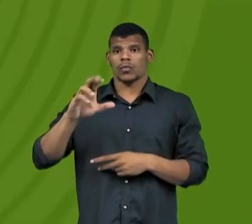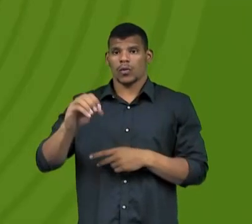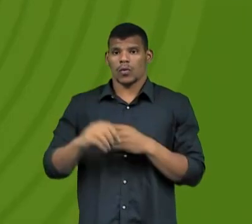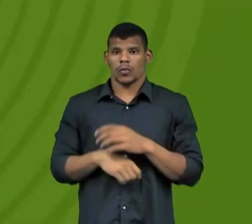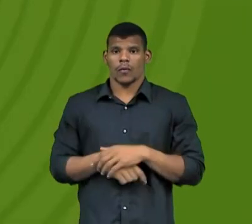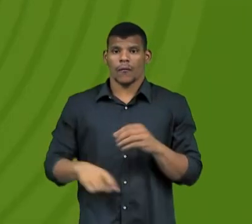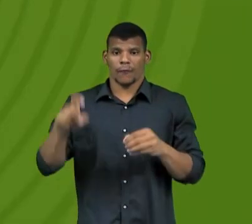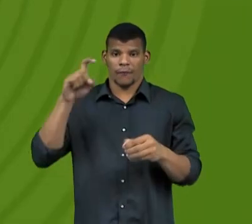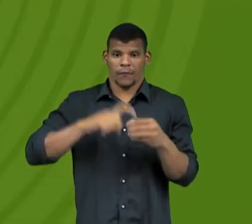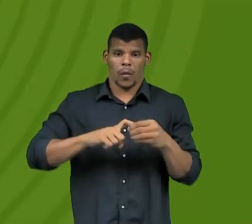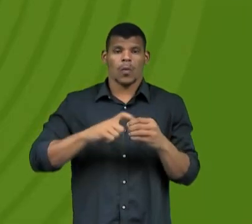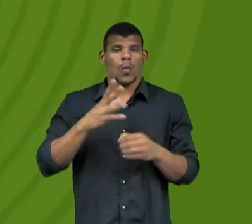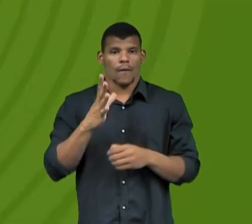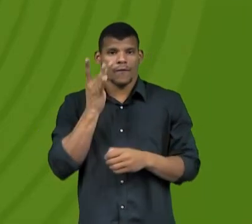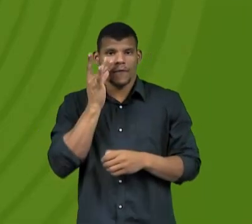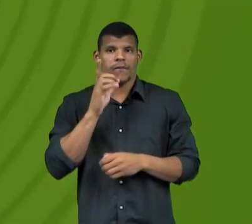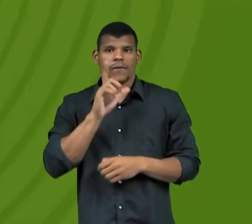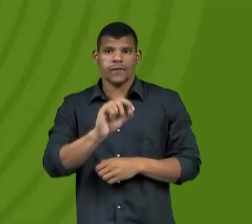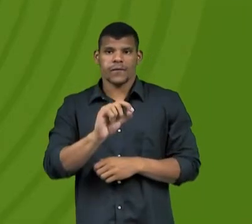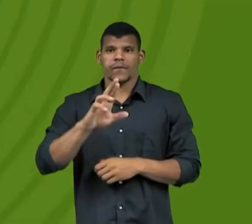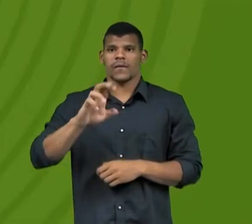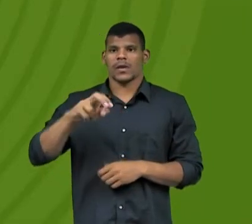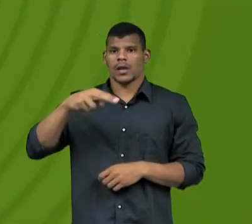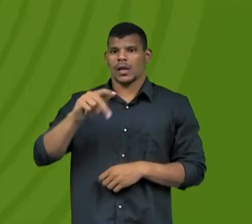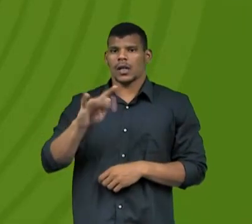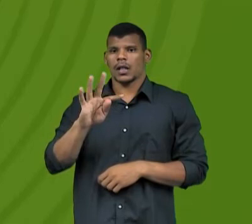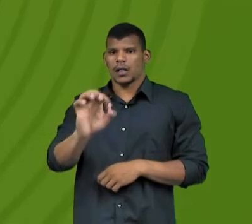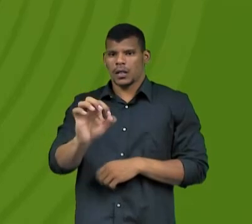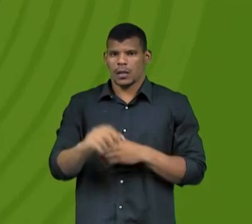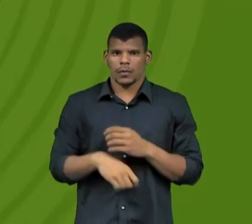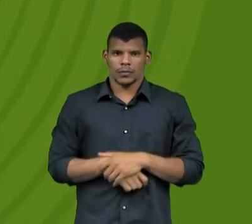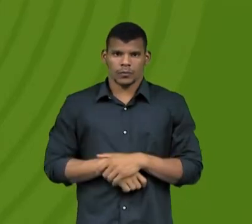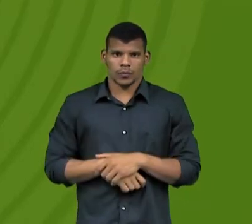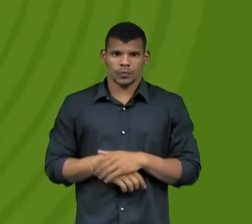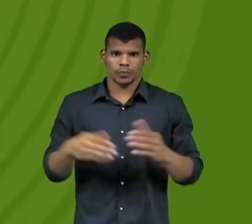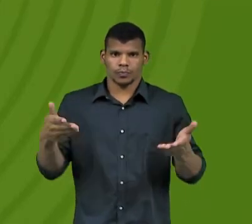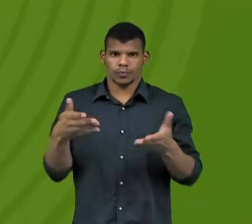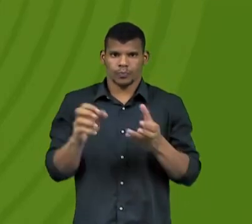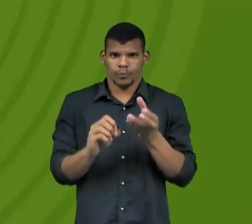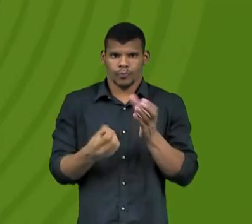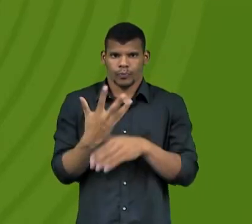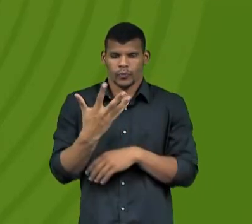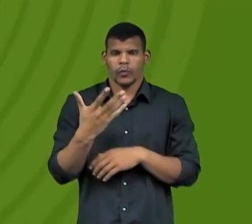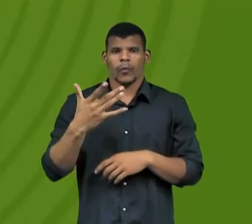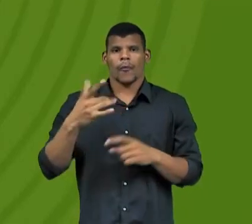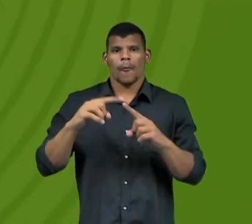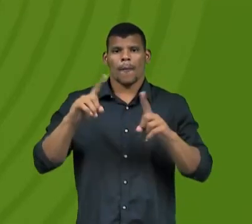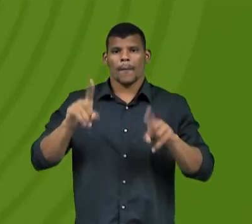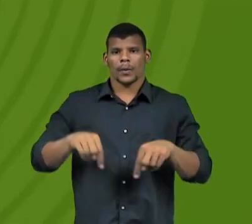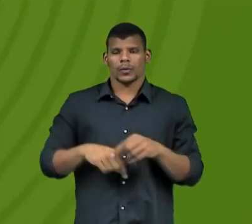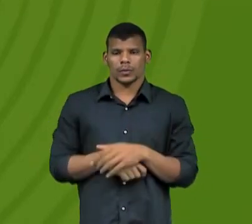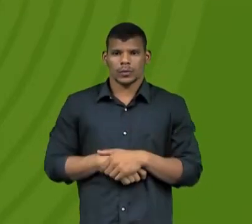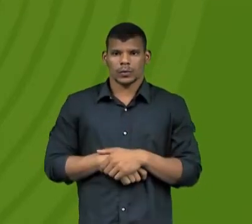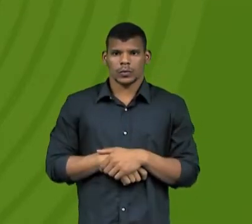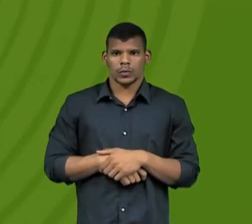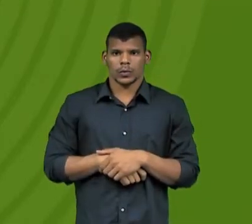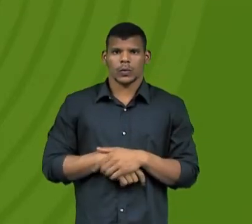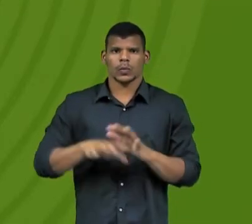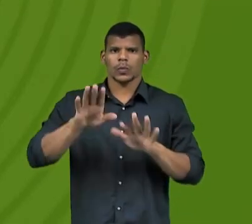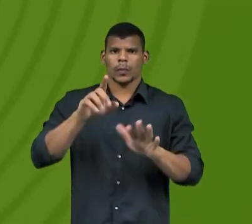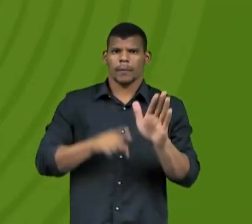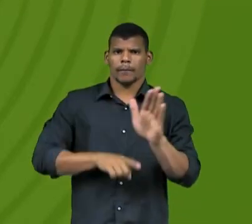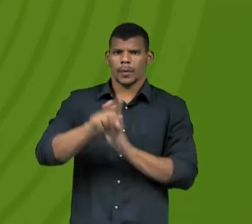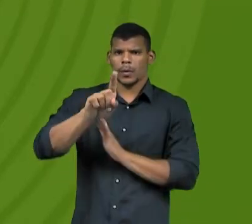o repórter Renato Abreu, que está com o idealizador do projeto Rota Ceará. Renato, qual o objetivo